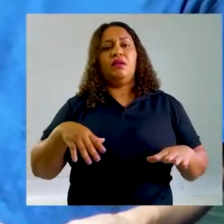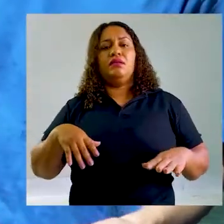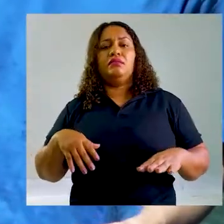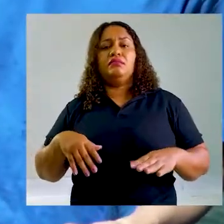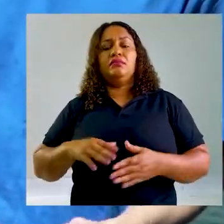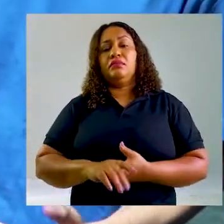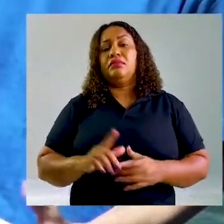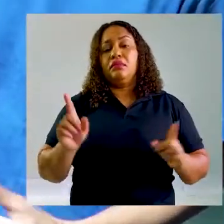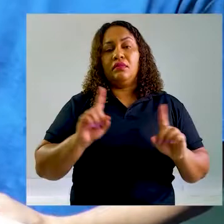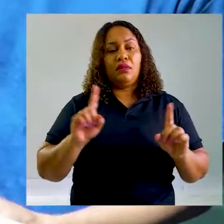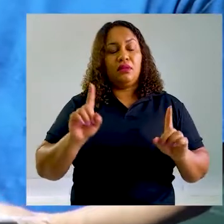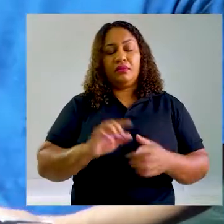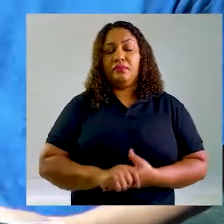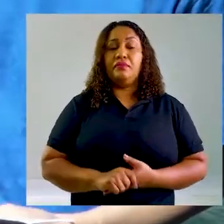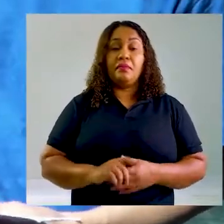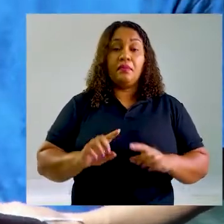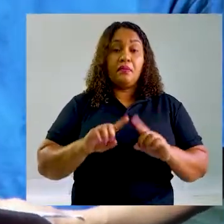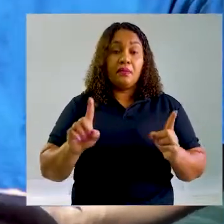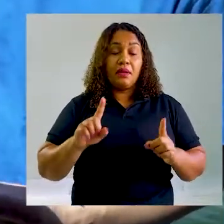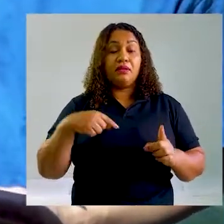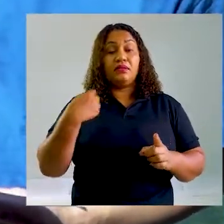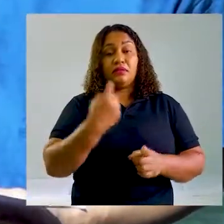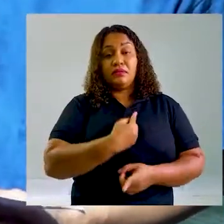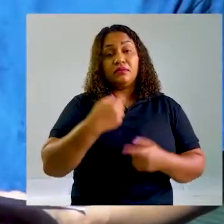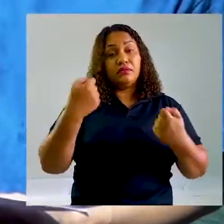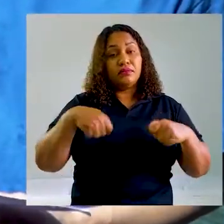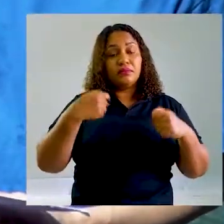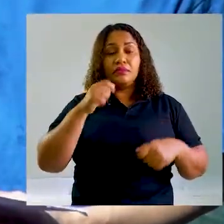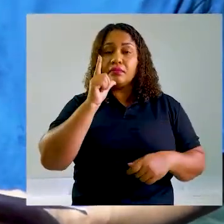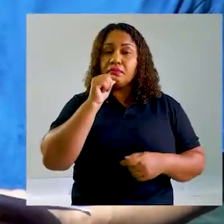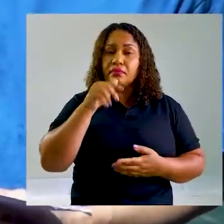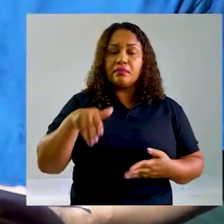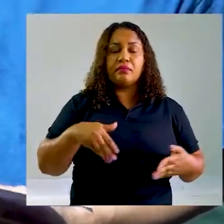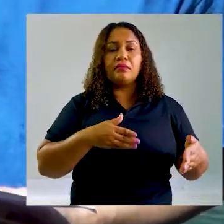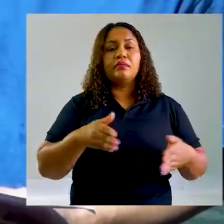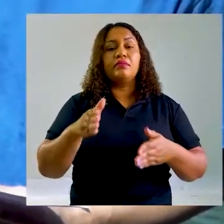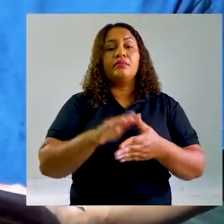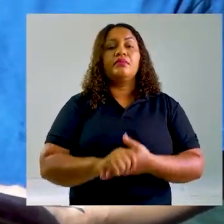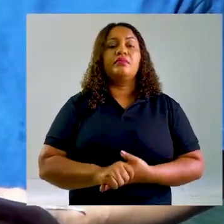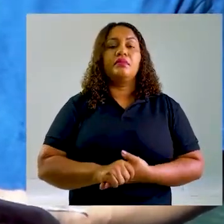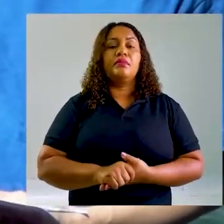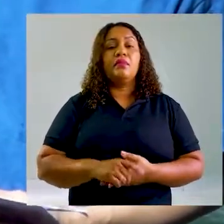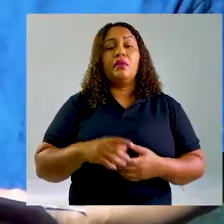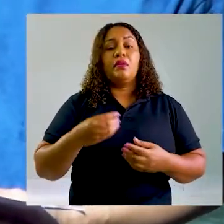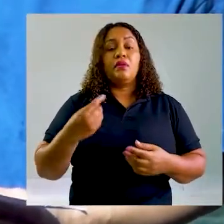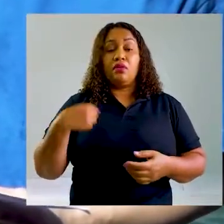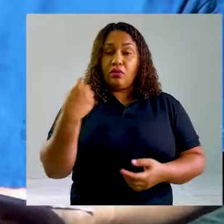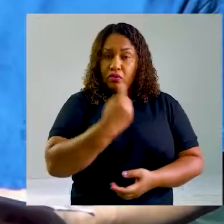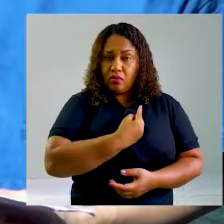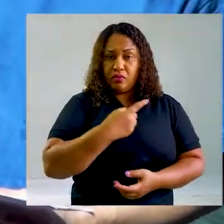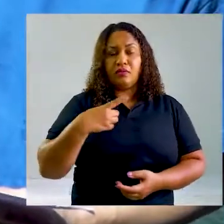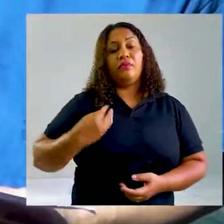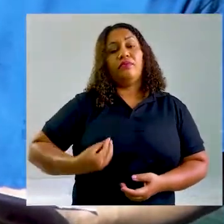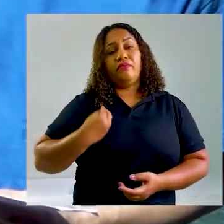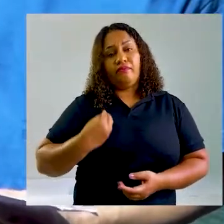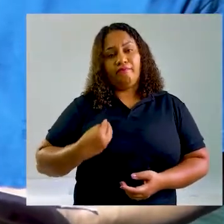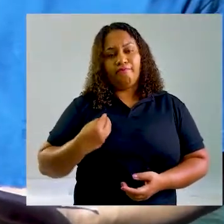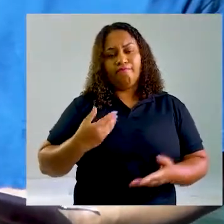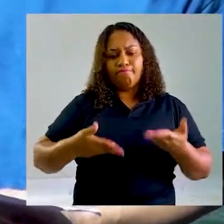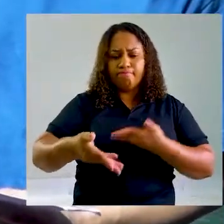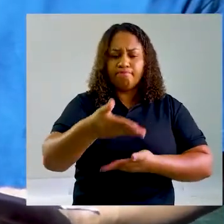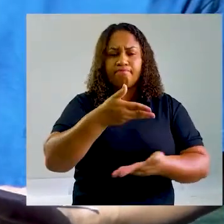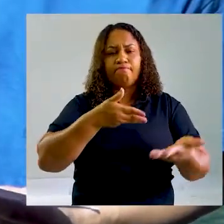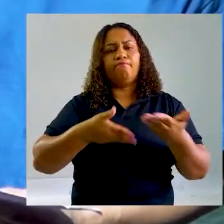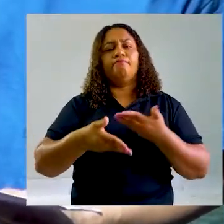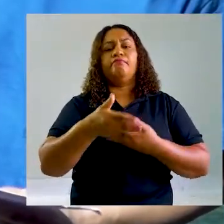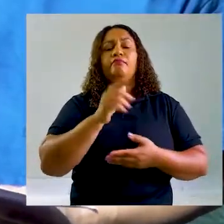para jogar o esgoto e ele levar embora. A gente precisa do rio como ser vivo, certo? Ele